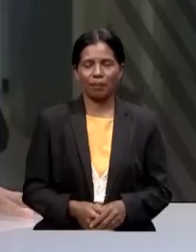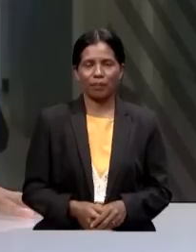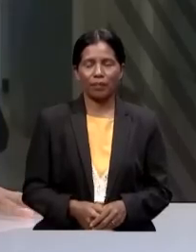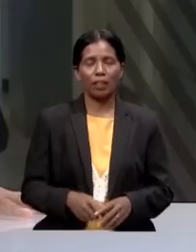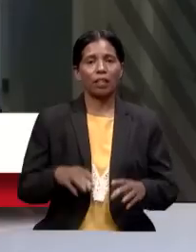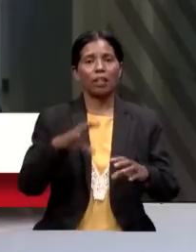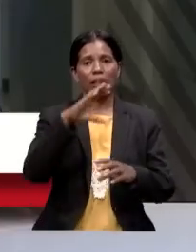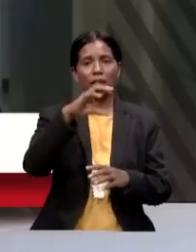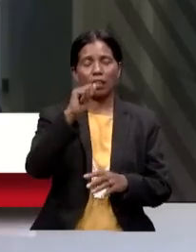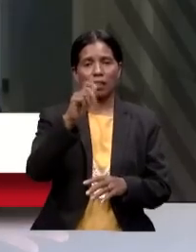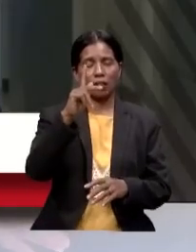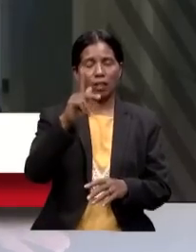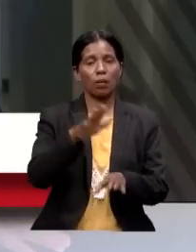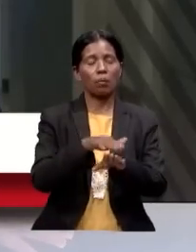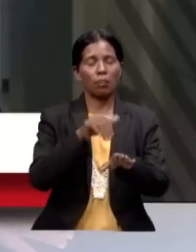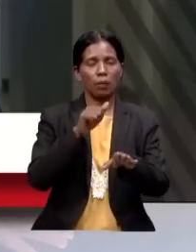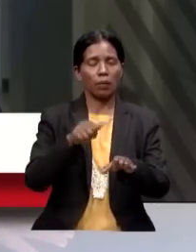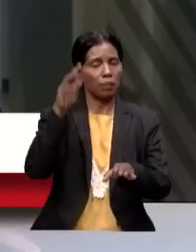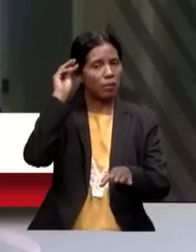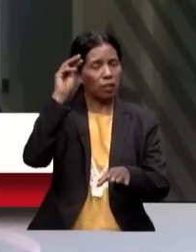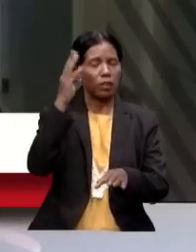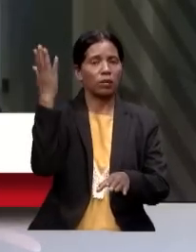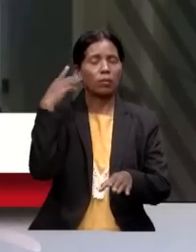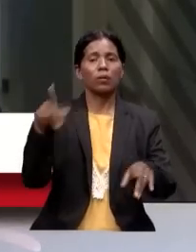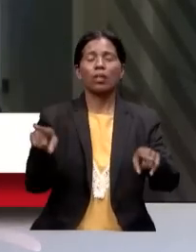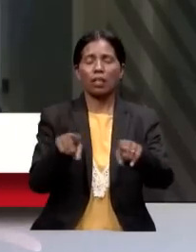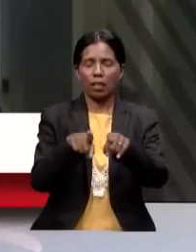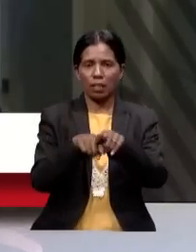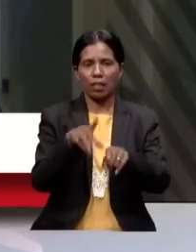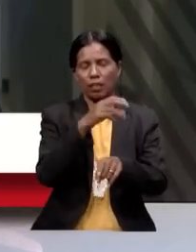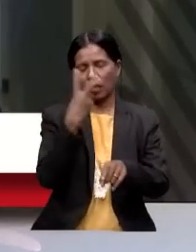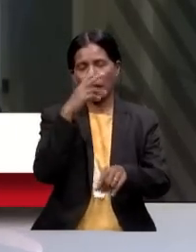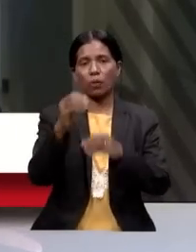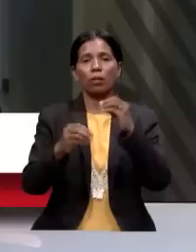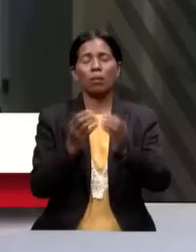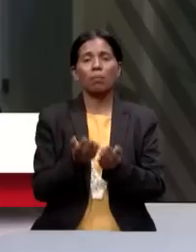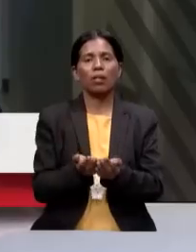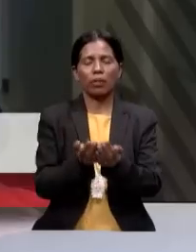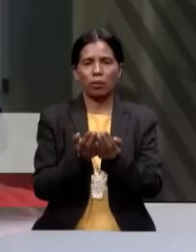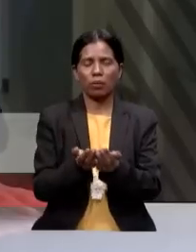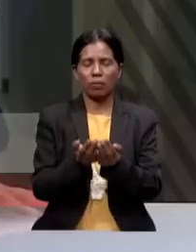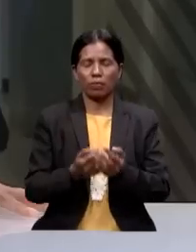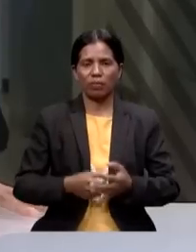Comissão Anticorrupção bolou ex-ministro Inácio Moreira no dar Sassimba Construção Roaxoloc.